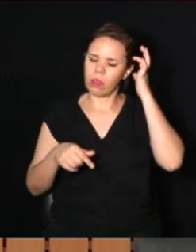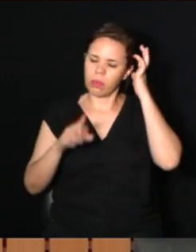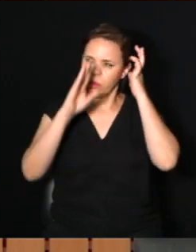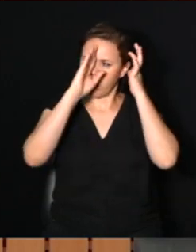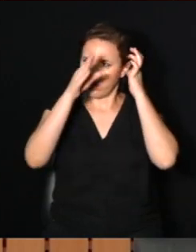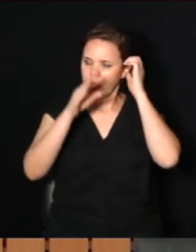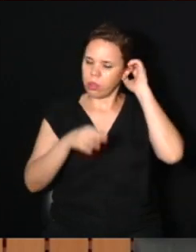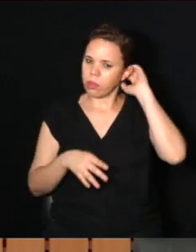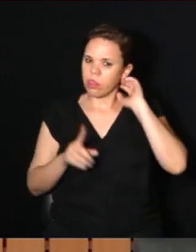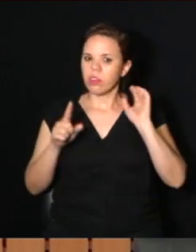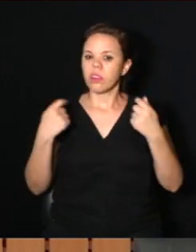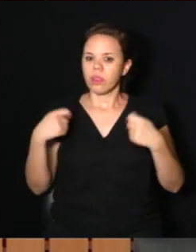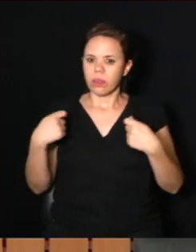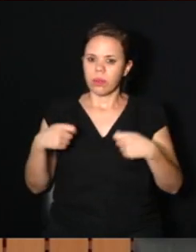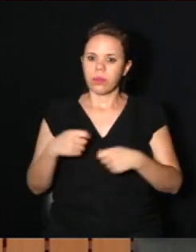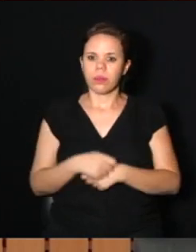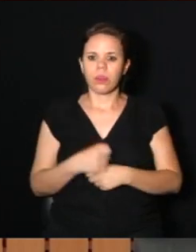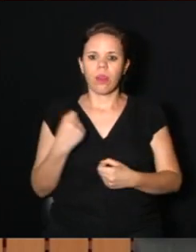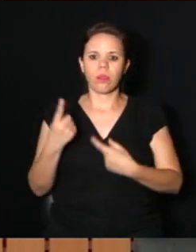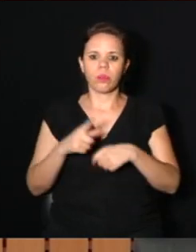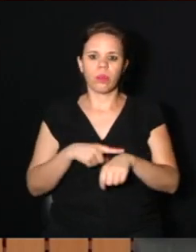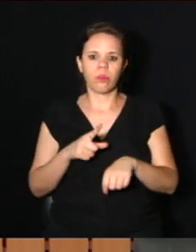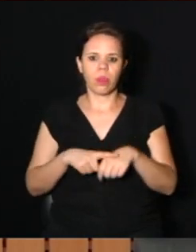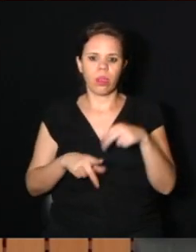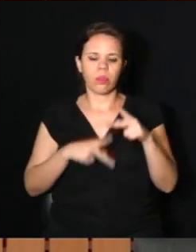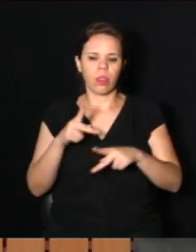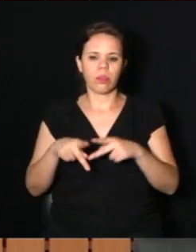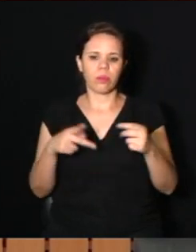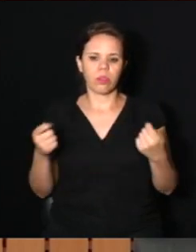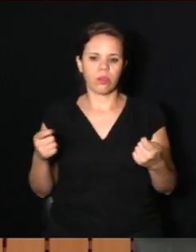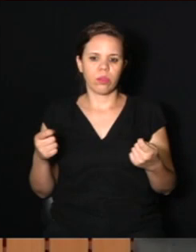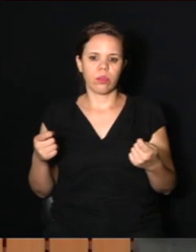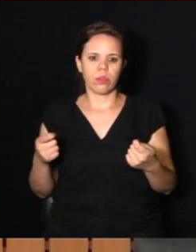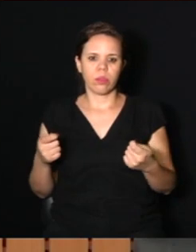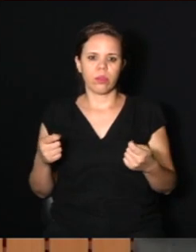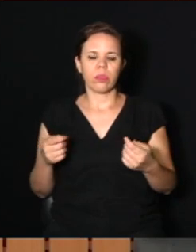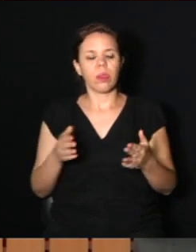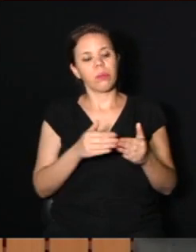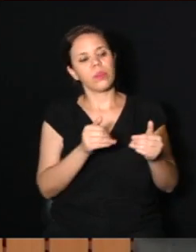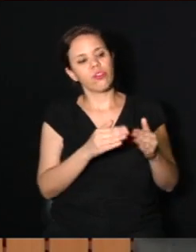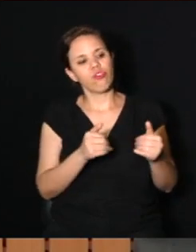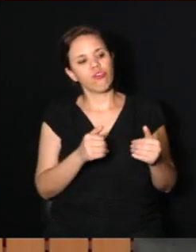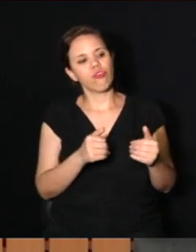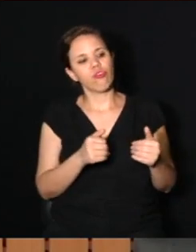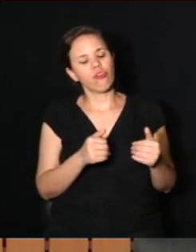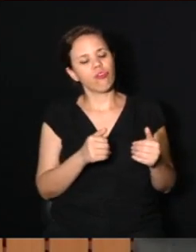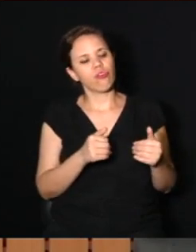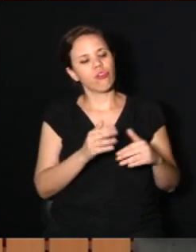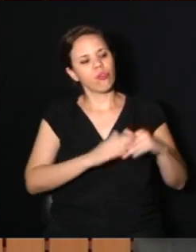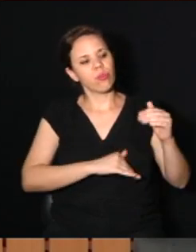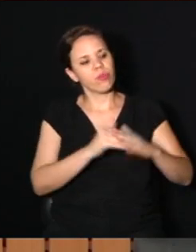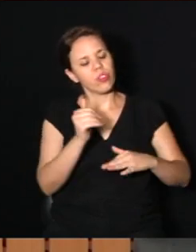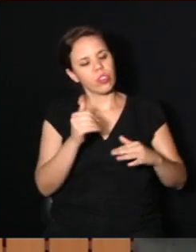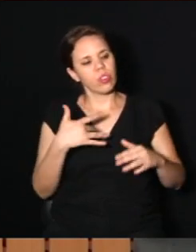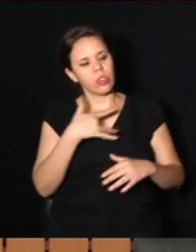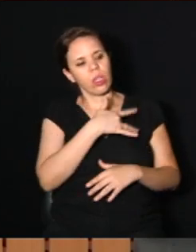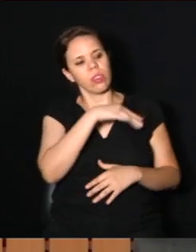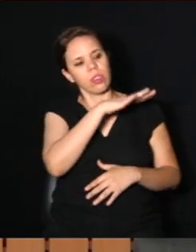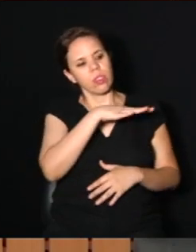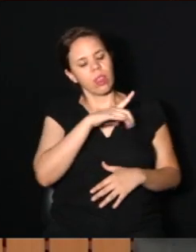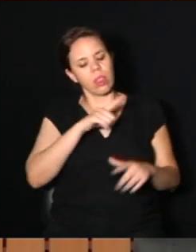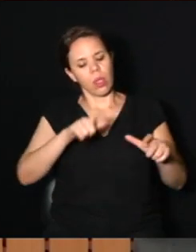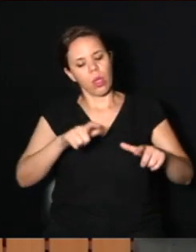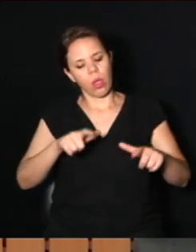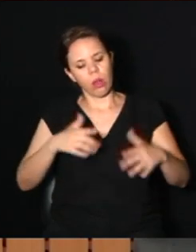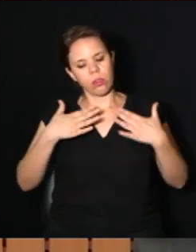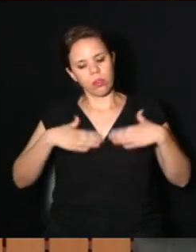prioritário e é necessário, em alguns momentos, a população que está recorrendo a um atendimento no profissional ter a possibilidade de ter um lugar em que ela se